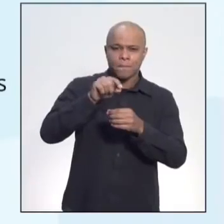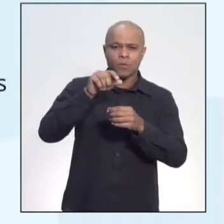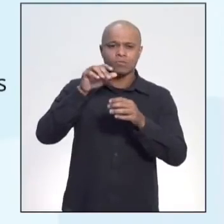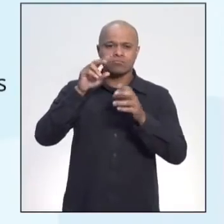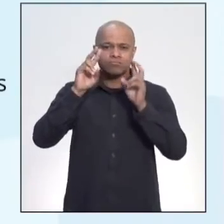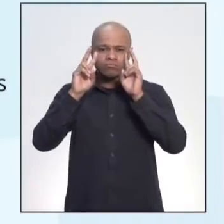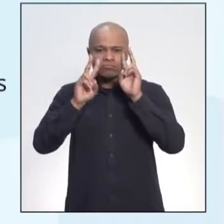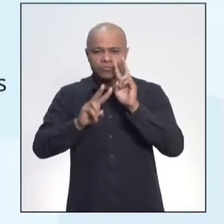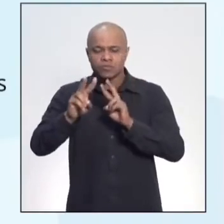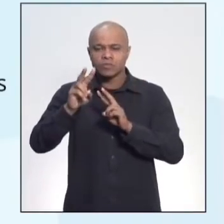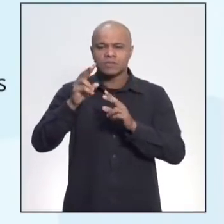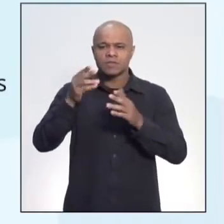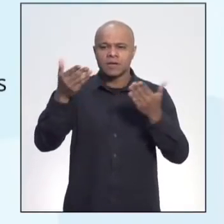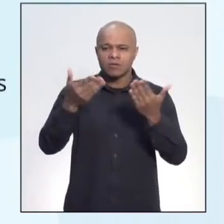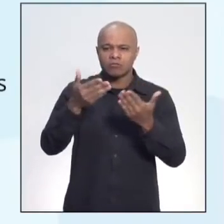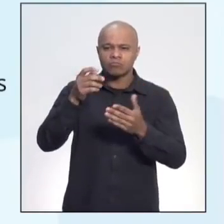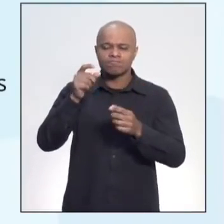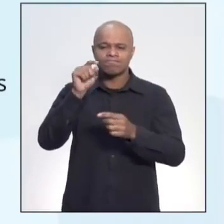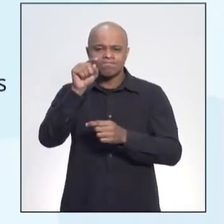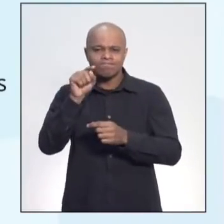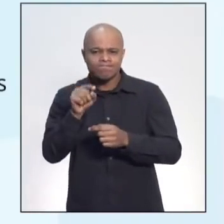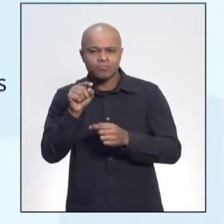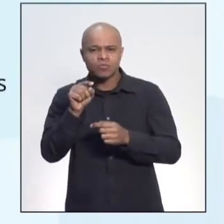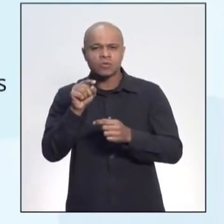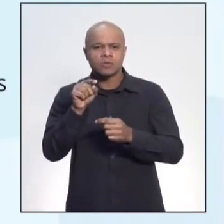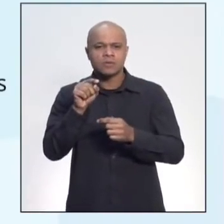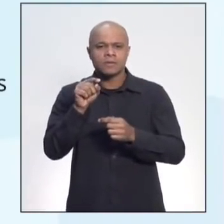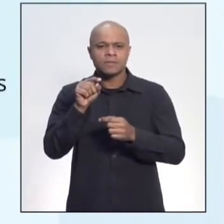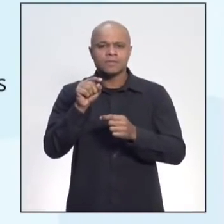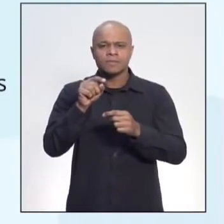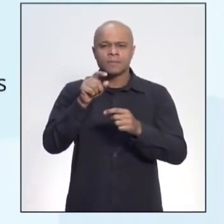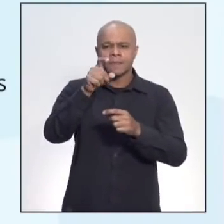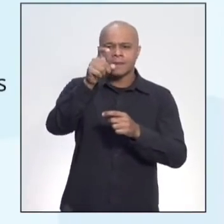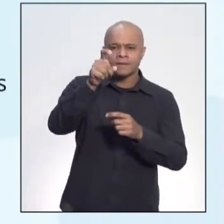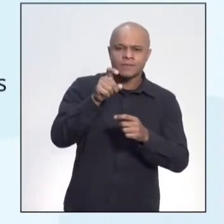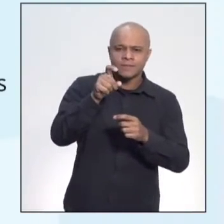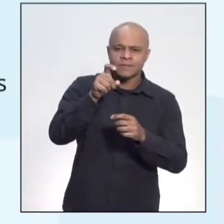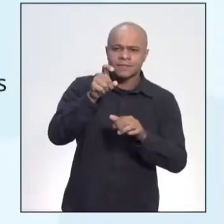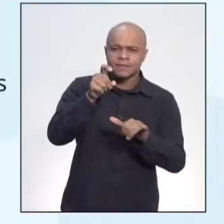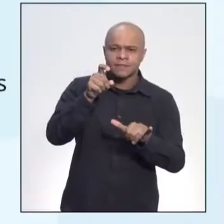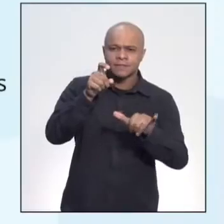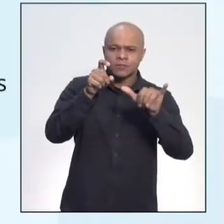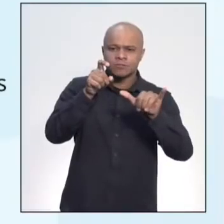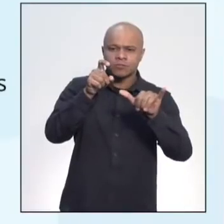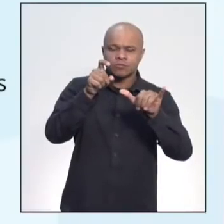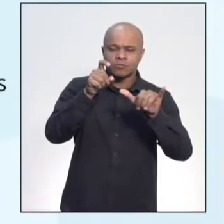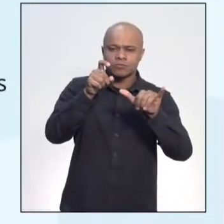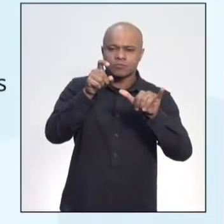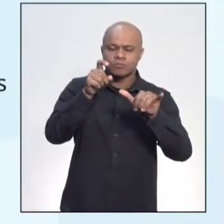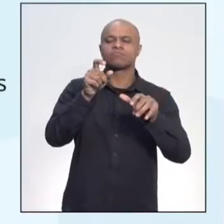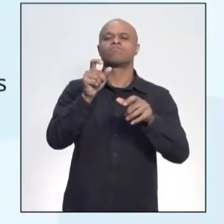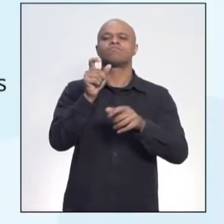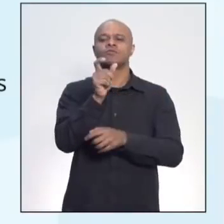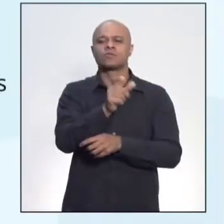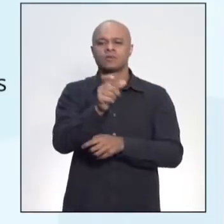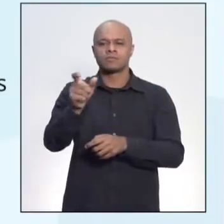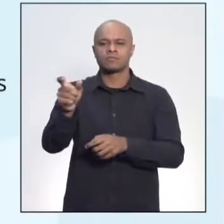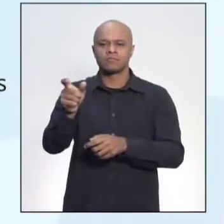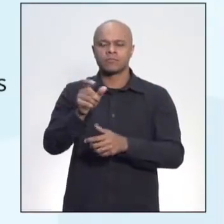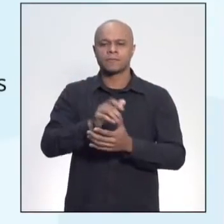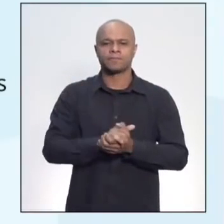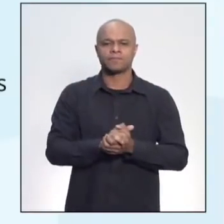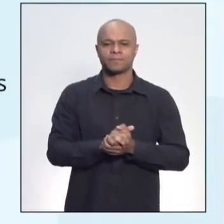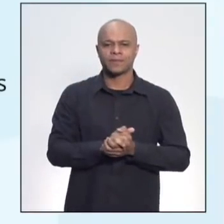a gente vai olhar para esses 2 pontos, para as coordenadas x e coordenadas y, de cada um deles. Lembra, abscissa